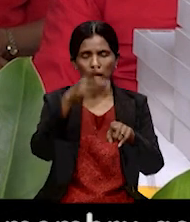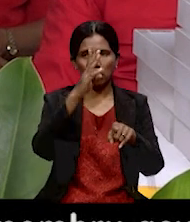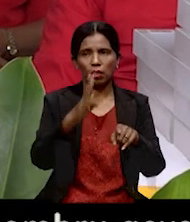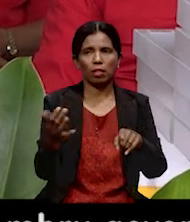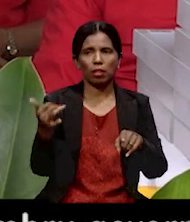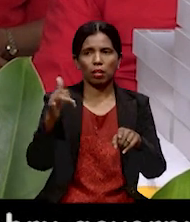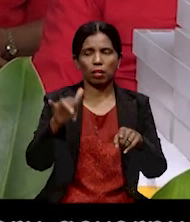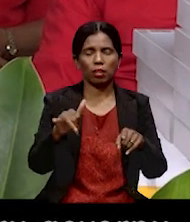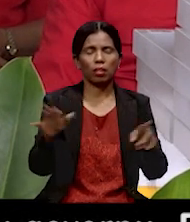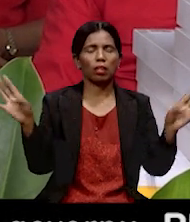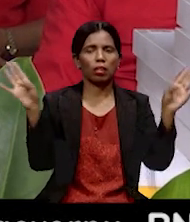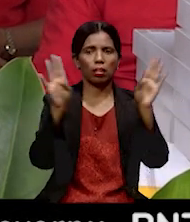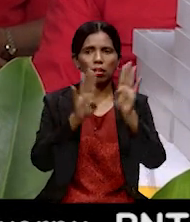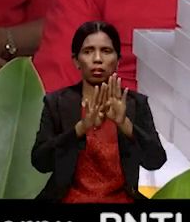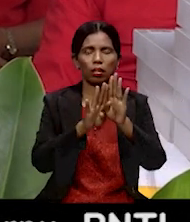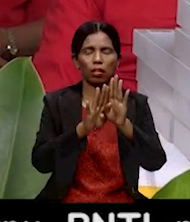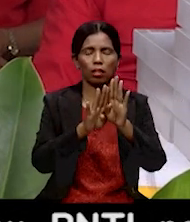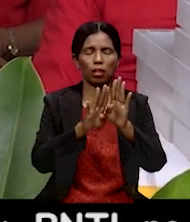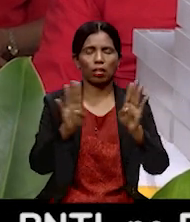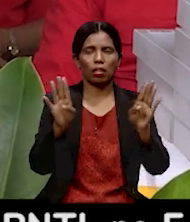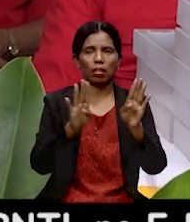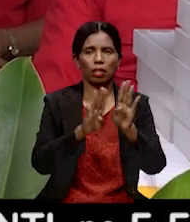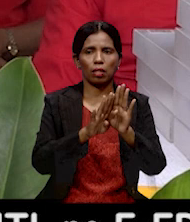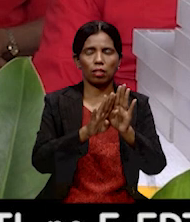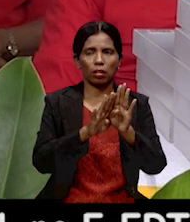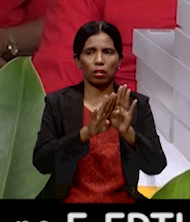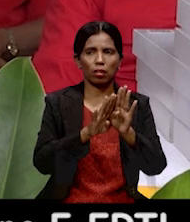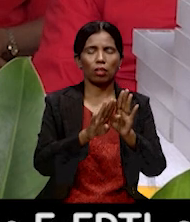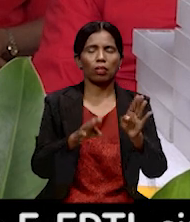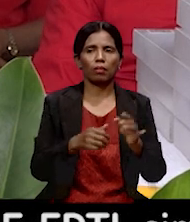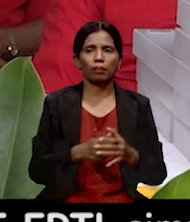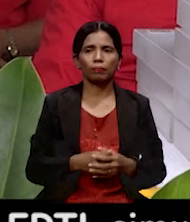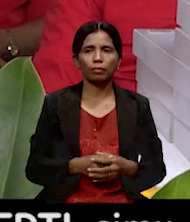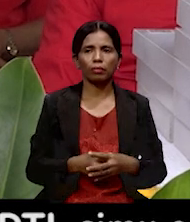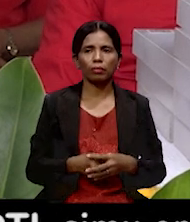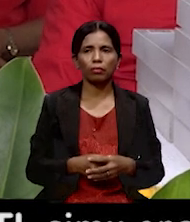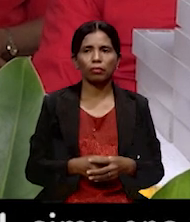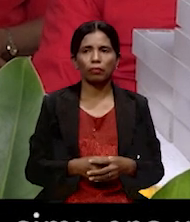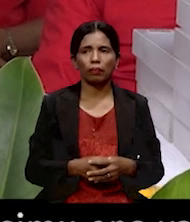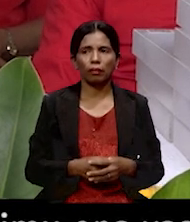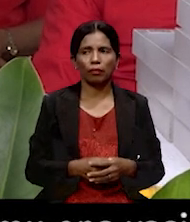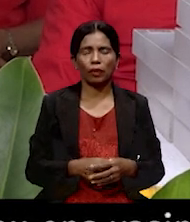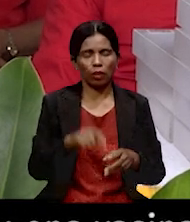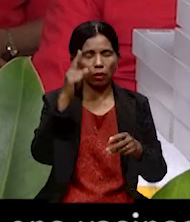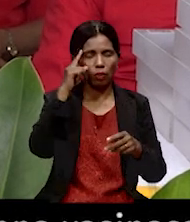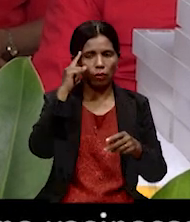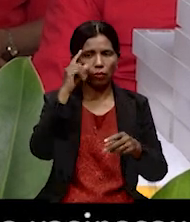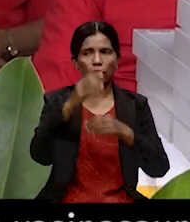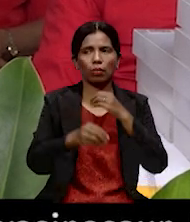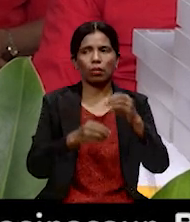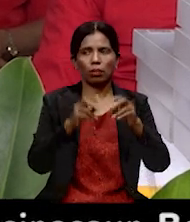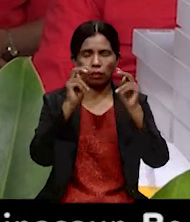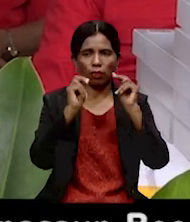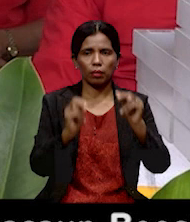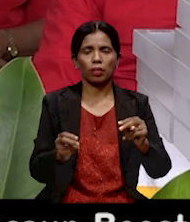vea taca no taca an o capote e boa nostalgia minha o consciência com a necessidade a tu